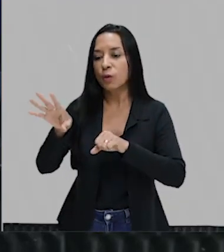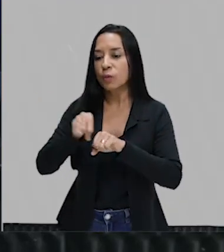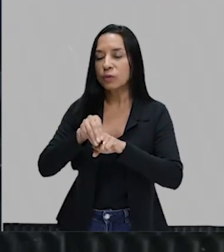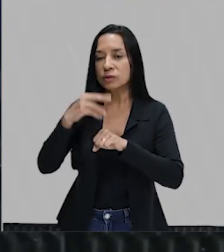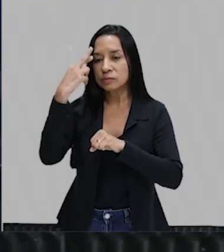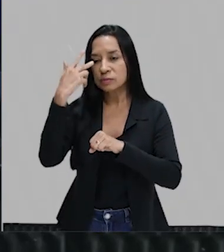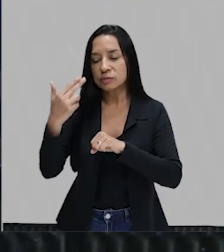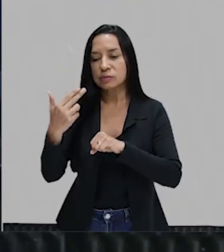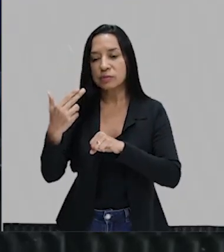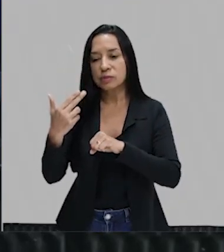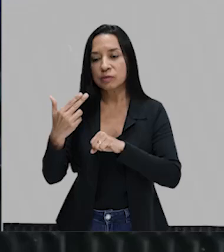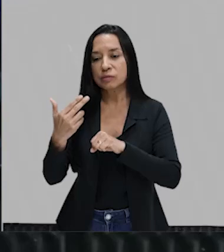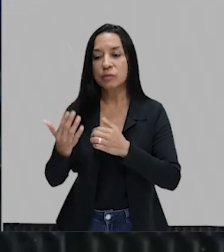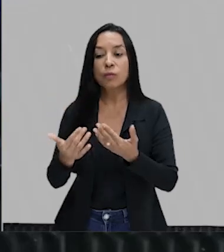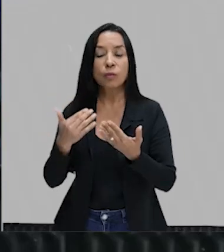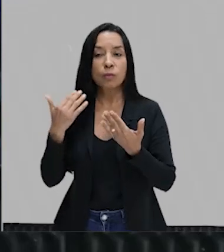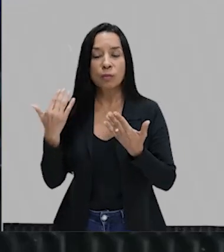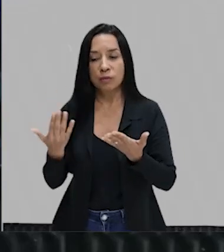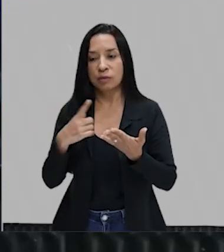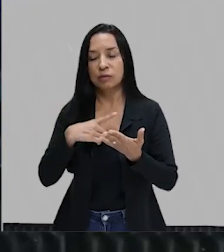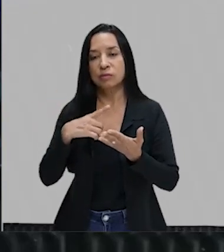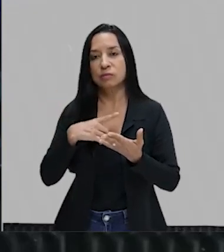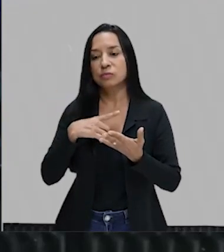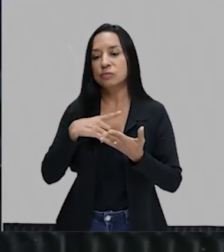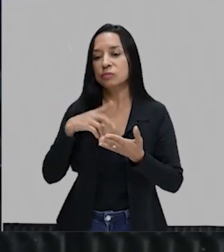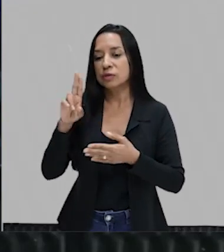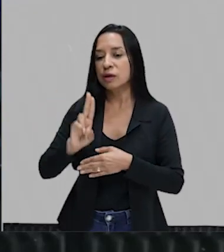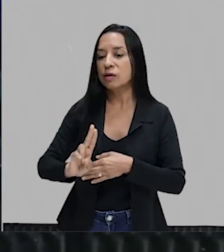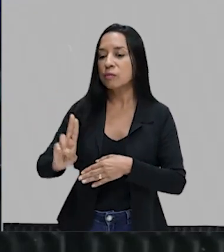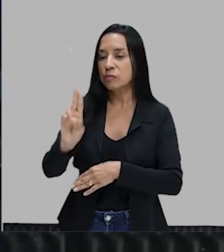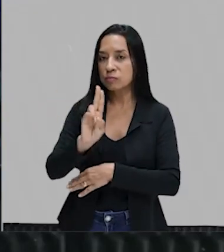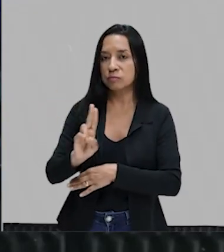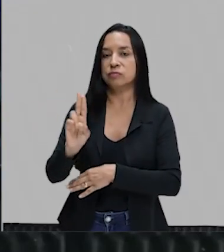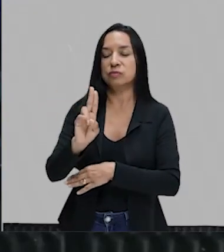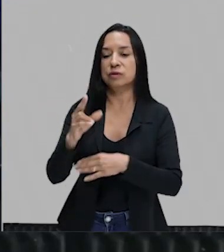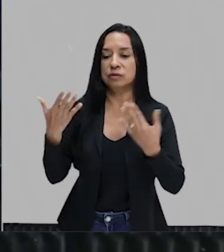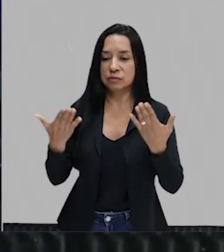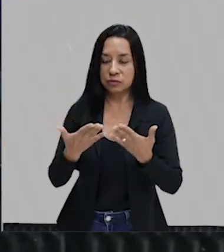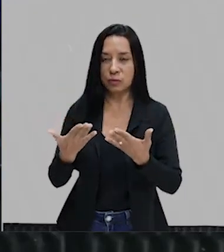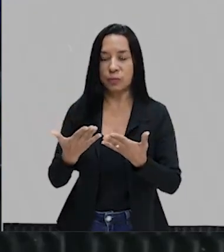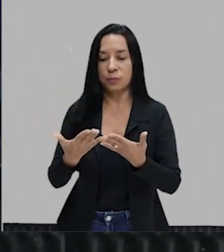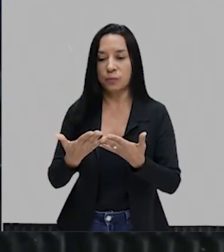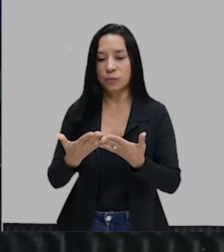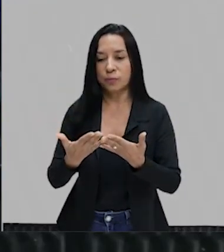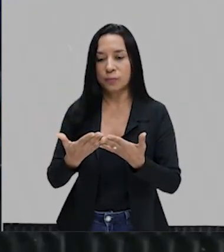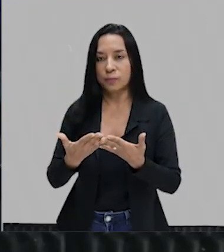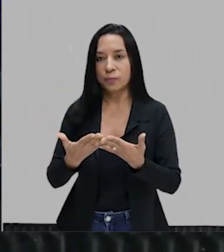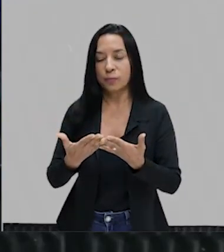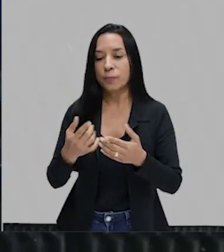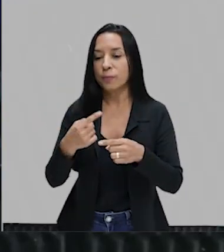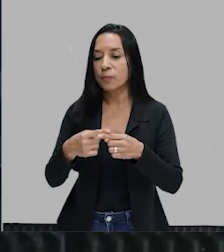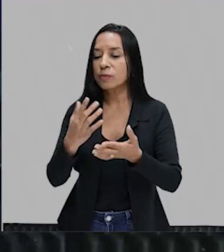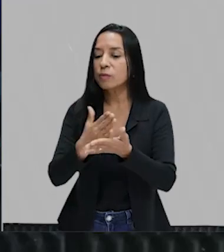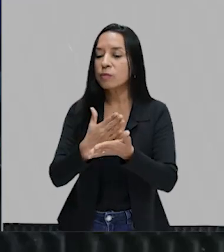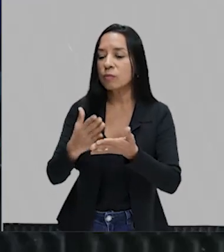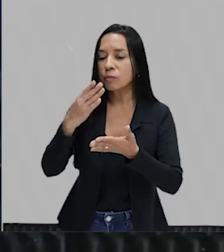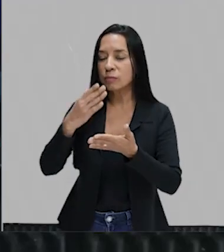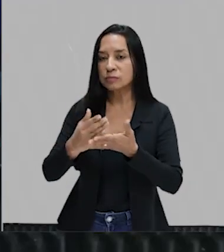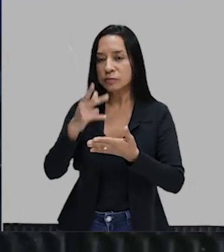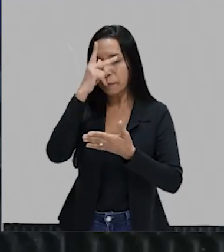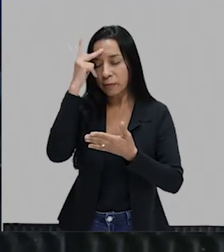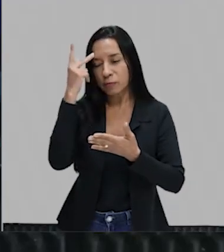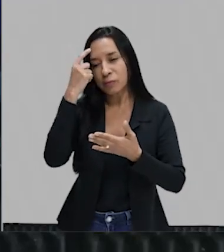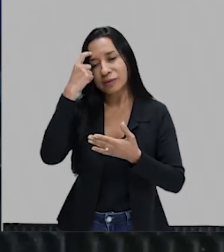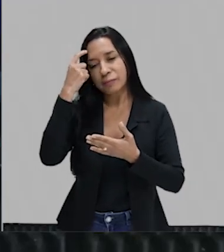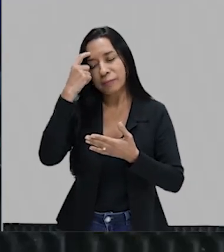que ponto ele vai ter utilidade para o presente? Porque para algumas pessoas o conhecimento histórico não tem utilidade nenhuma